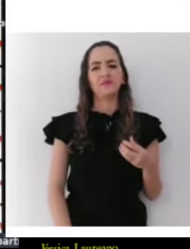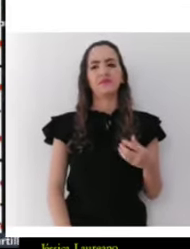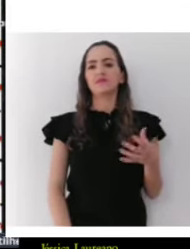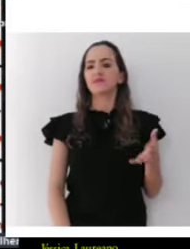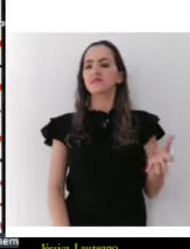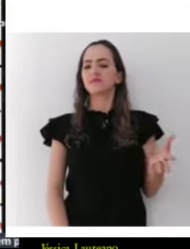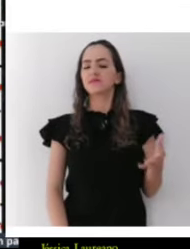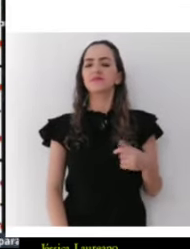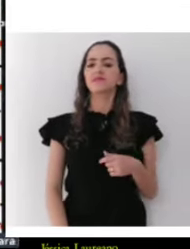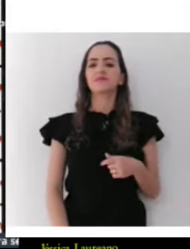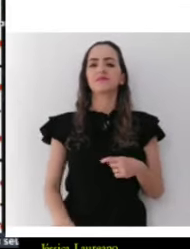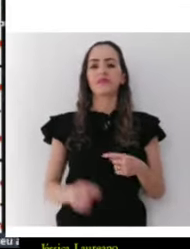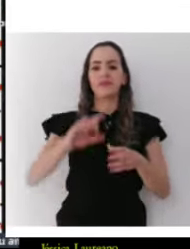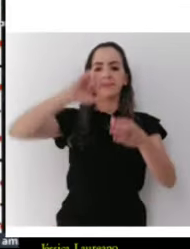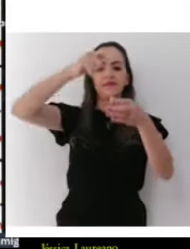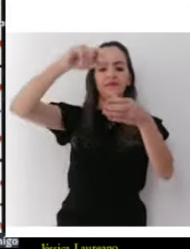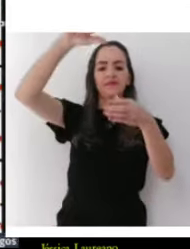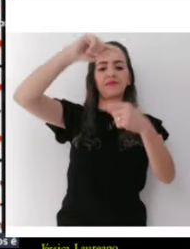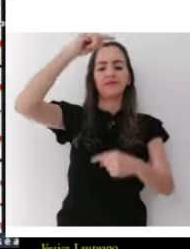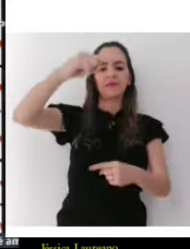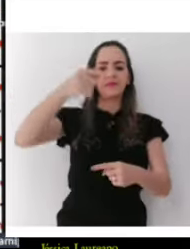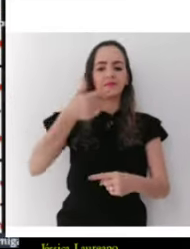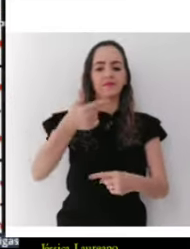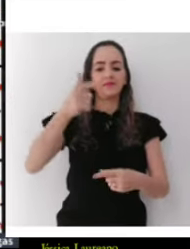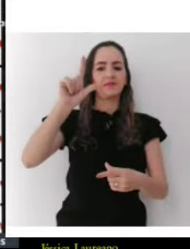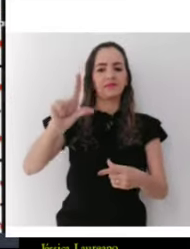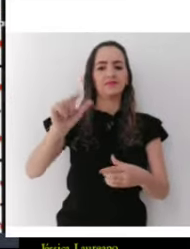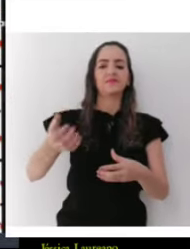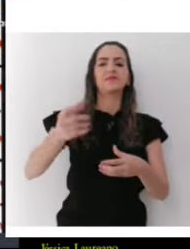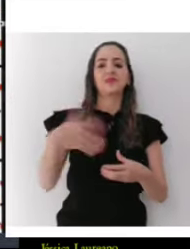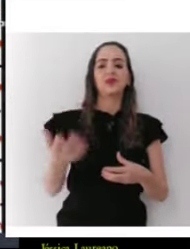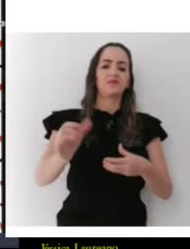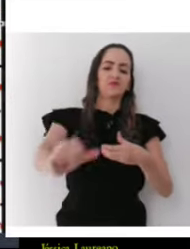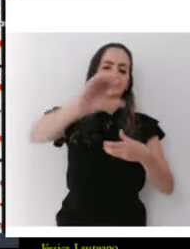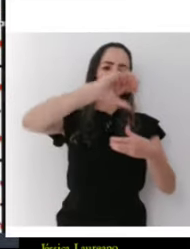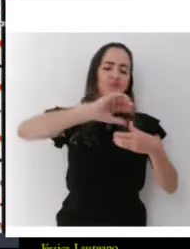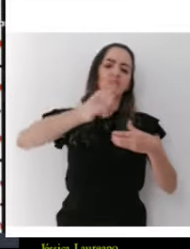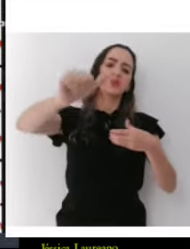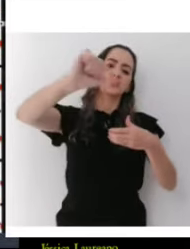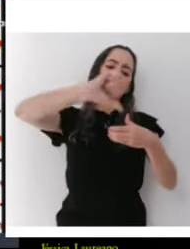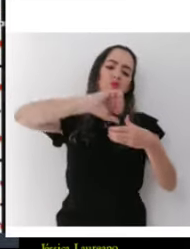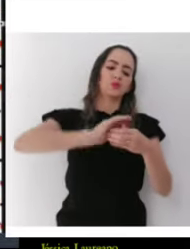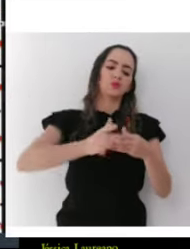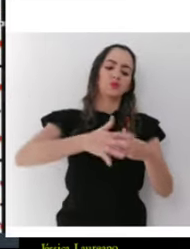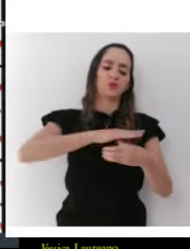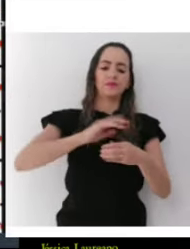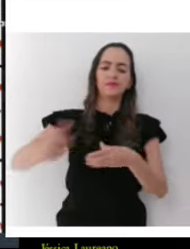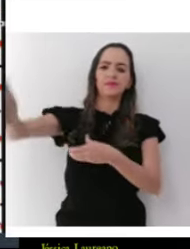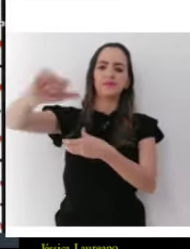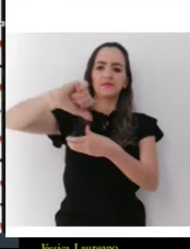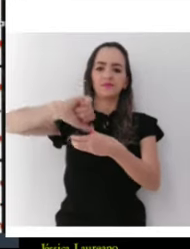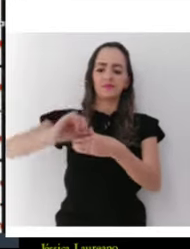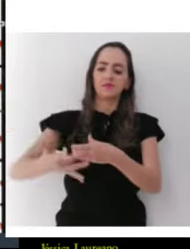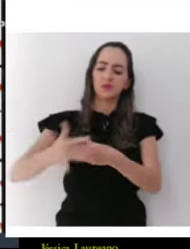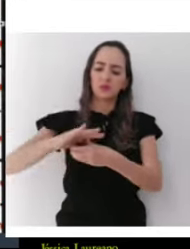o copo de 200 e bota, enche. Pega o outro de 200 também de novo, enche. Gente, lembra que eu falei que cotação é quando